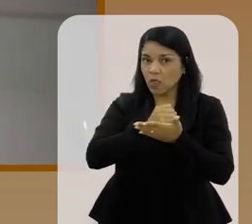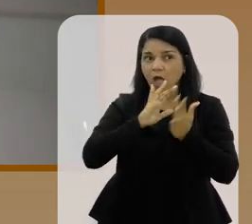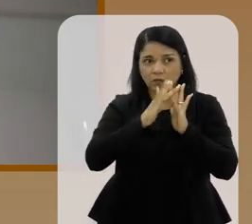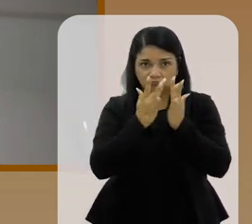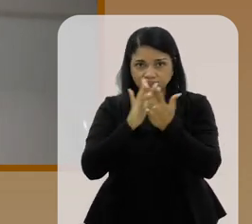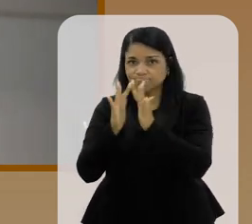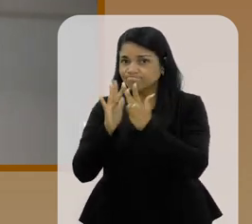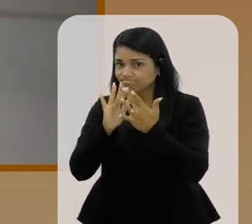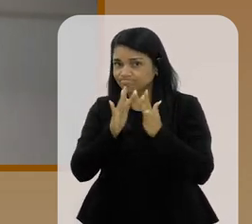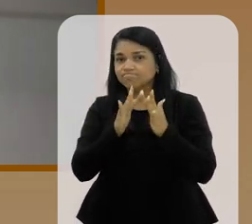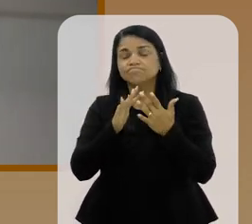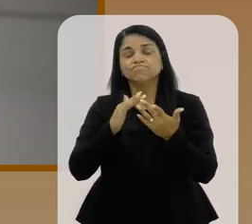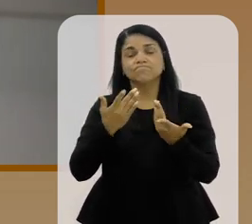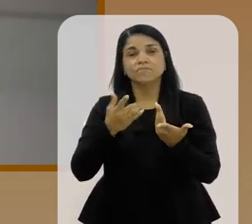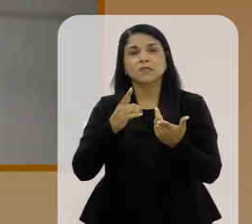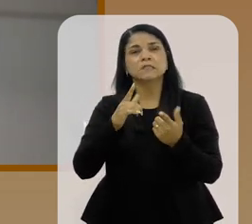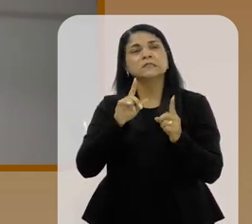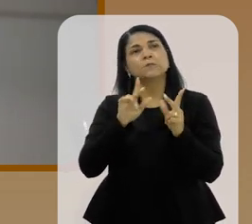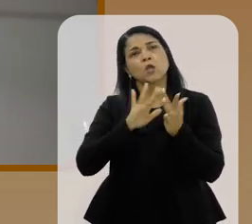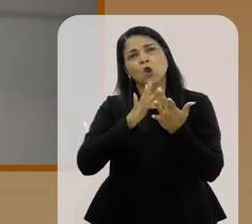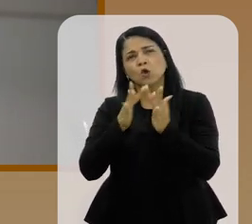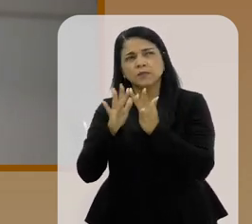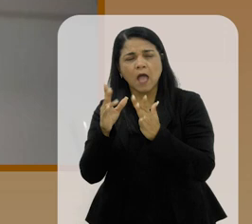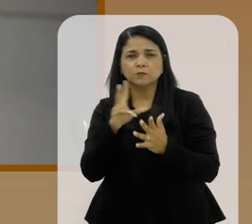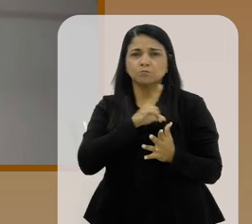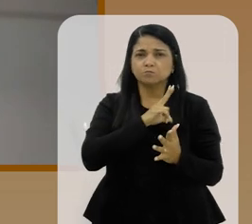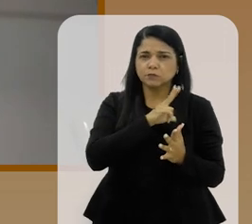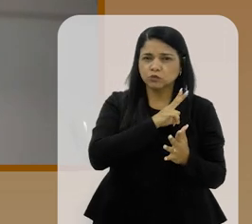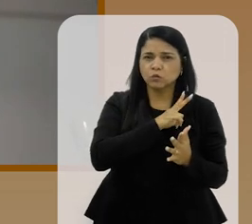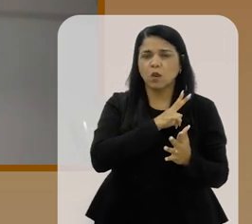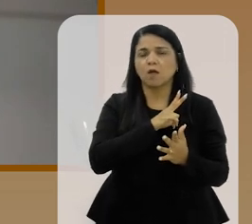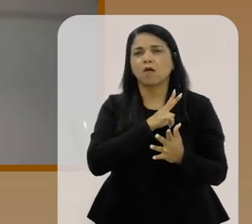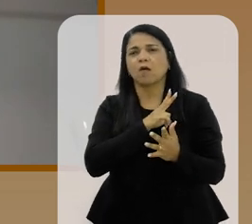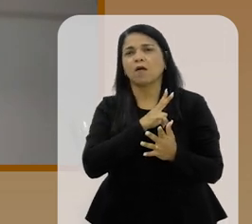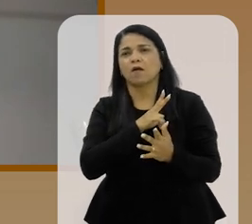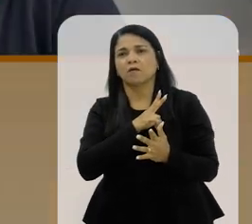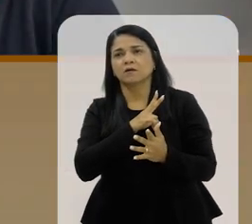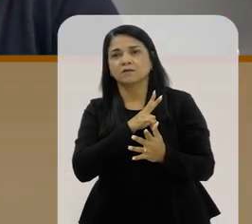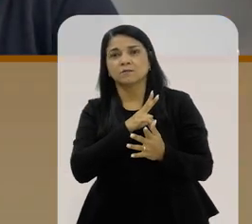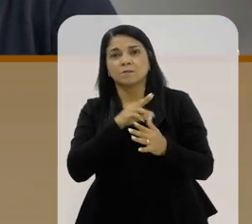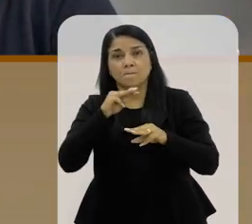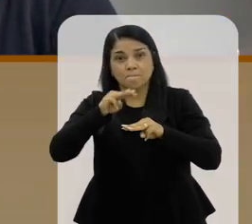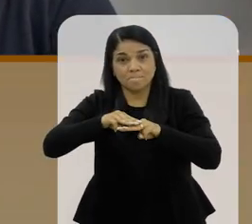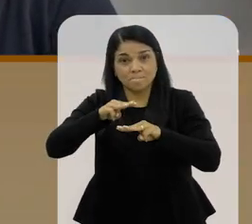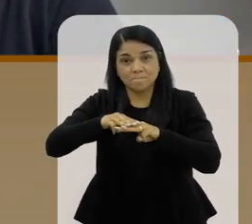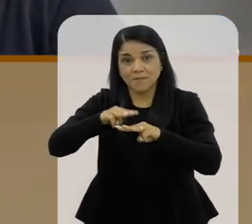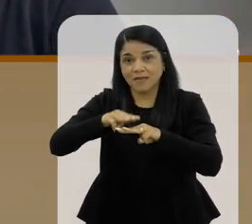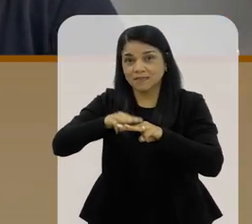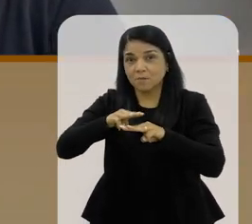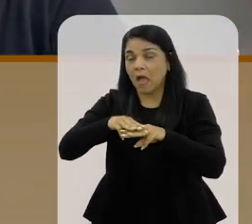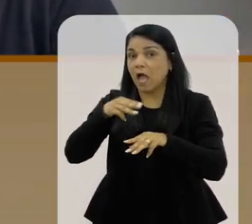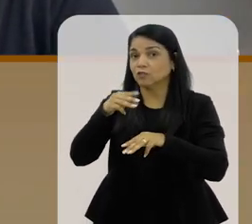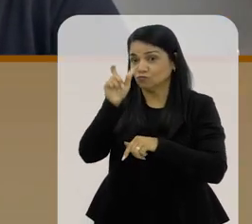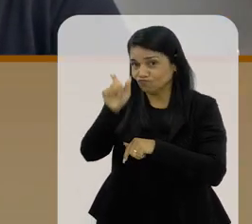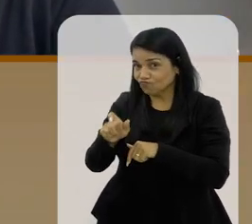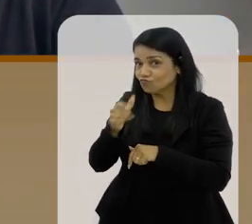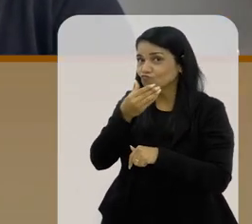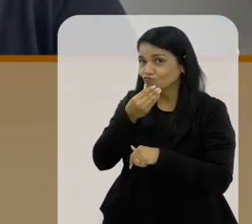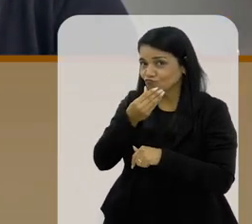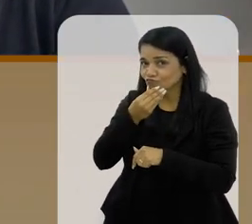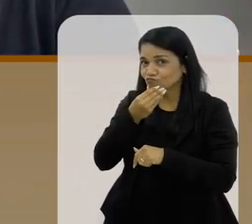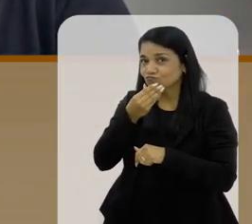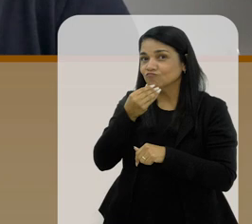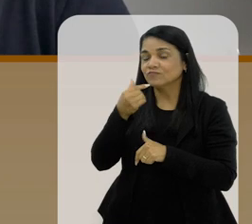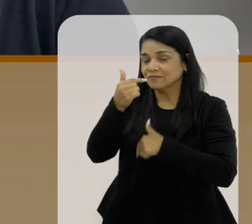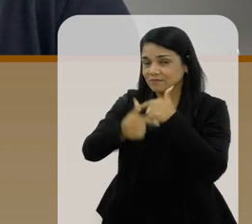em português, com livros mais avançados. Eu tive contato particularmente com o matemático que trabalhava muito com